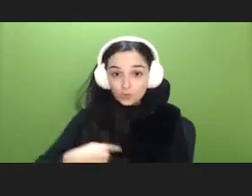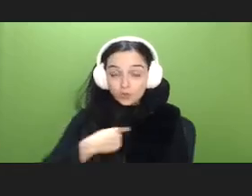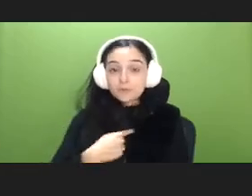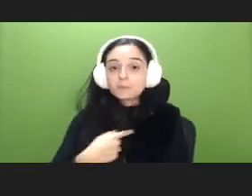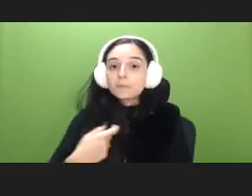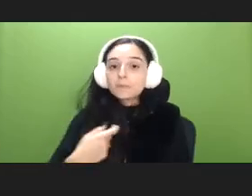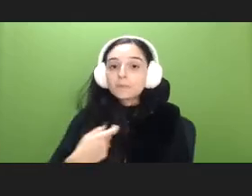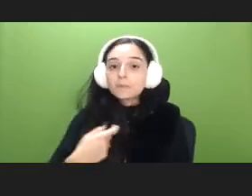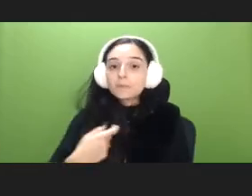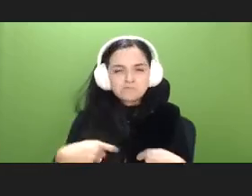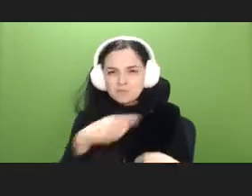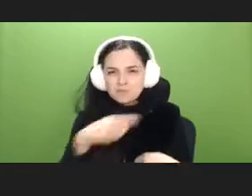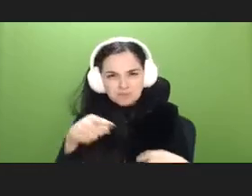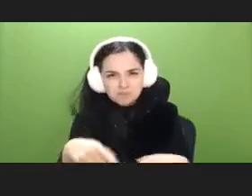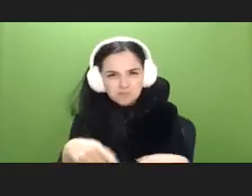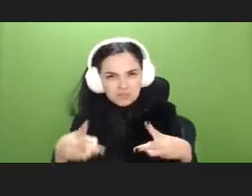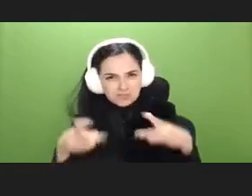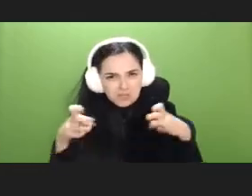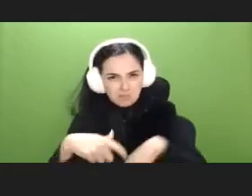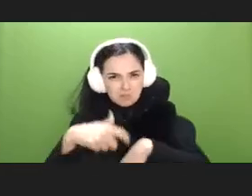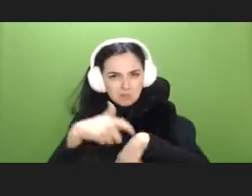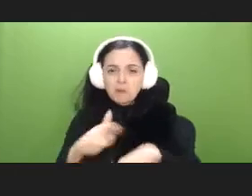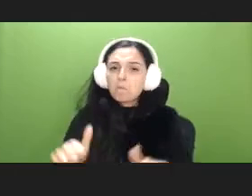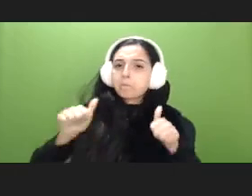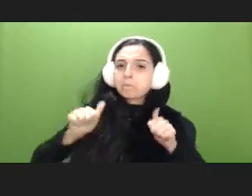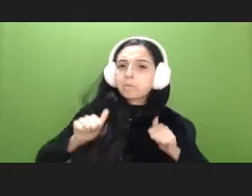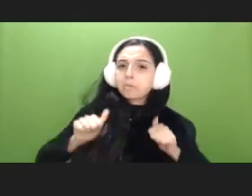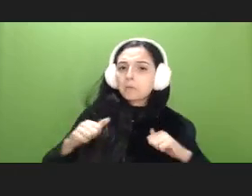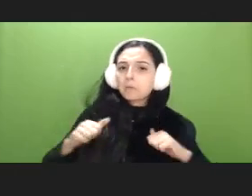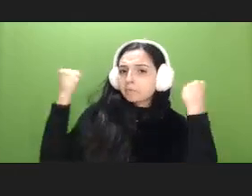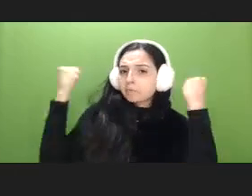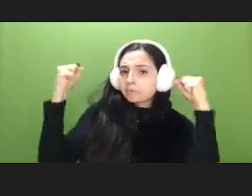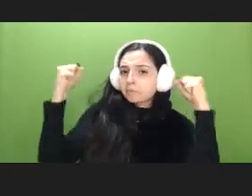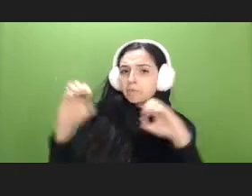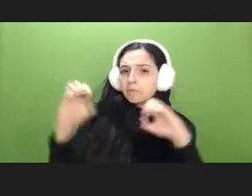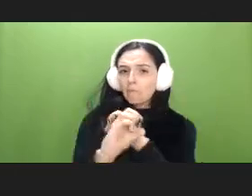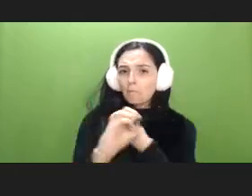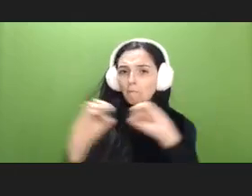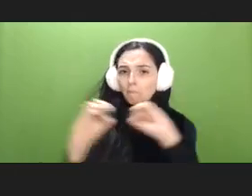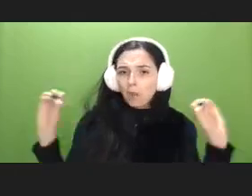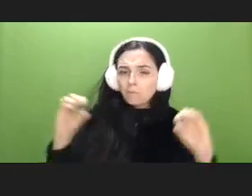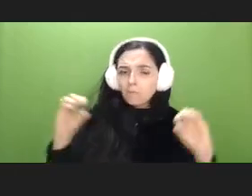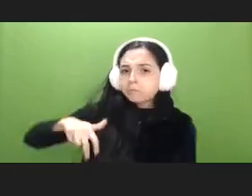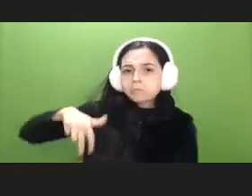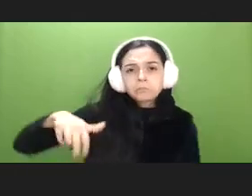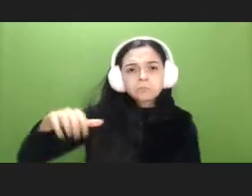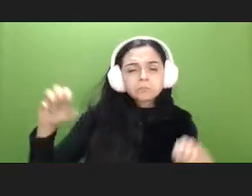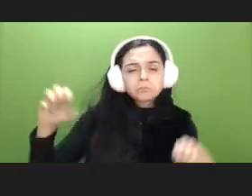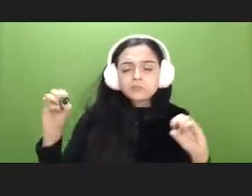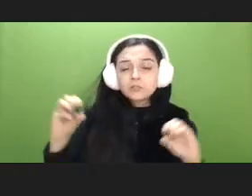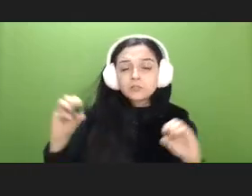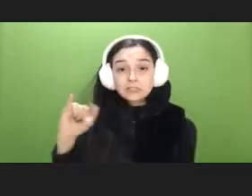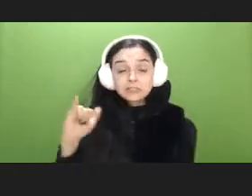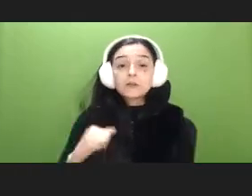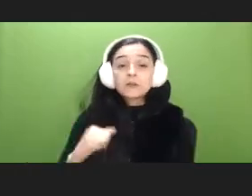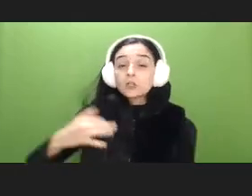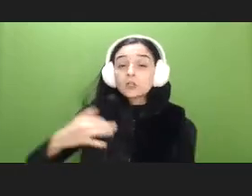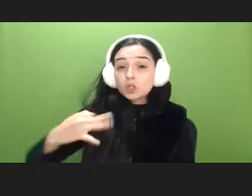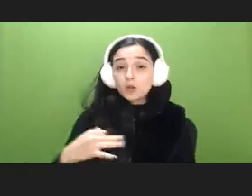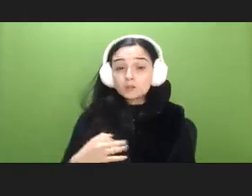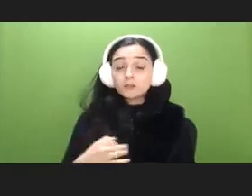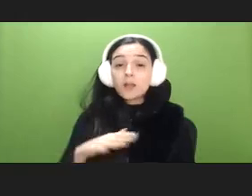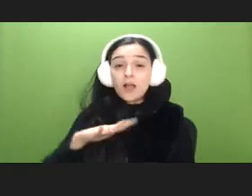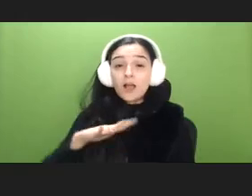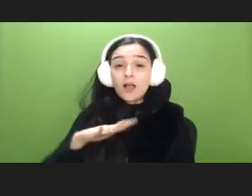fazer atividade física, a dor no centro do peito, do lado esquerdo, que vai para o braço, vai